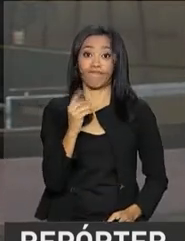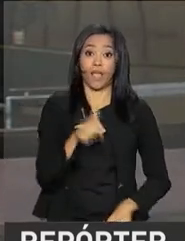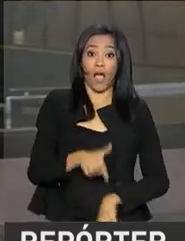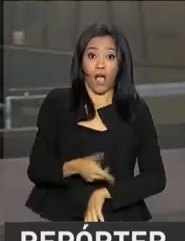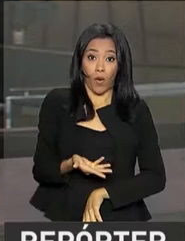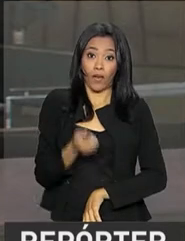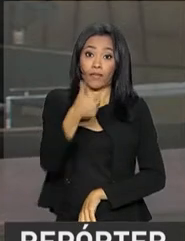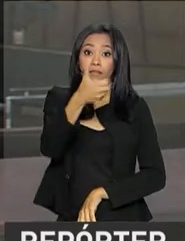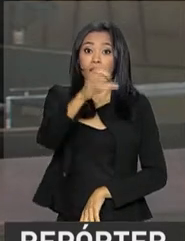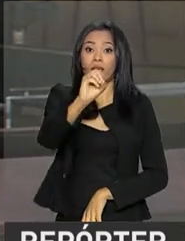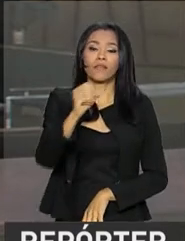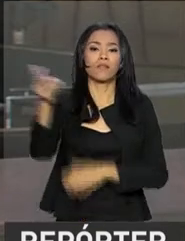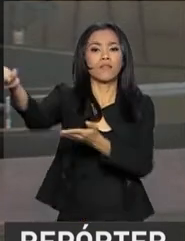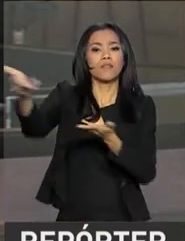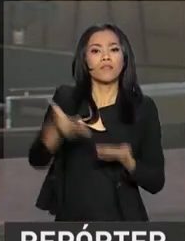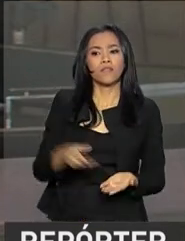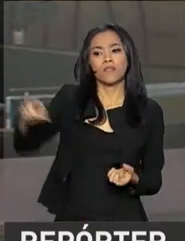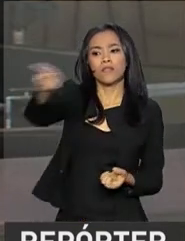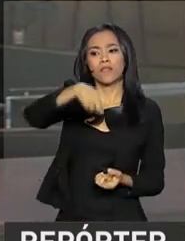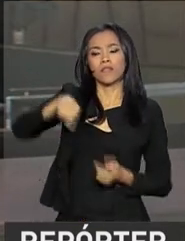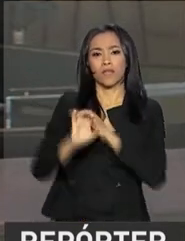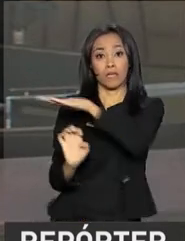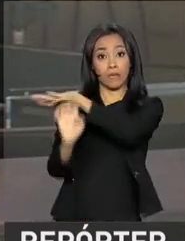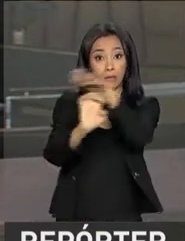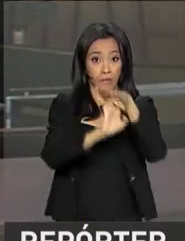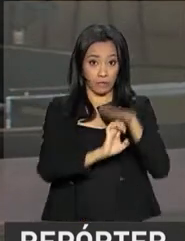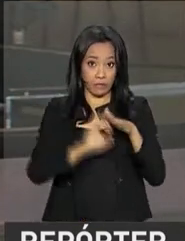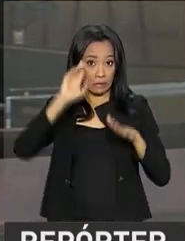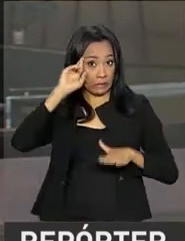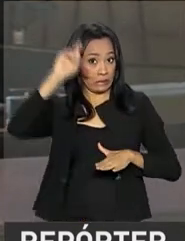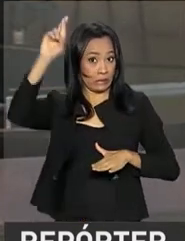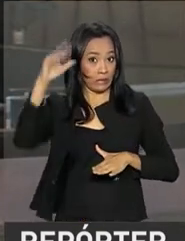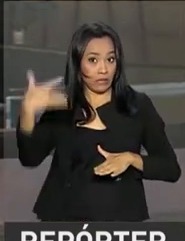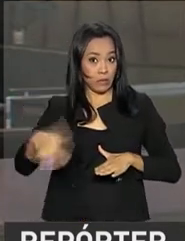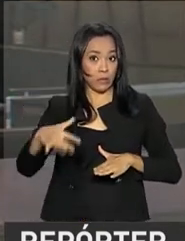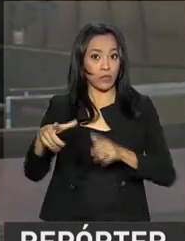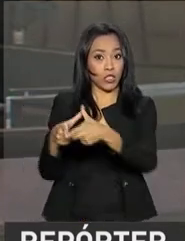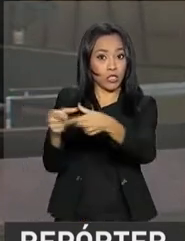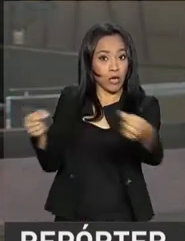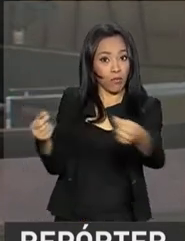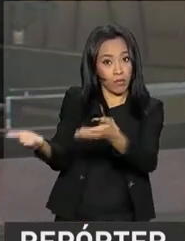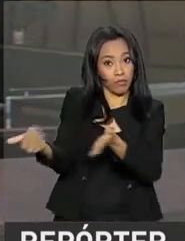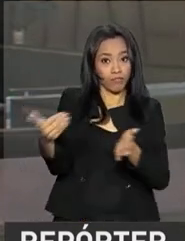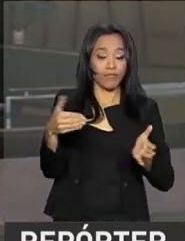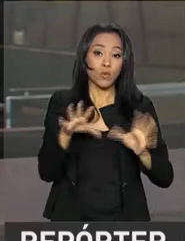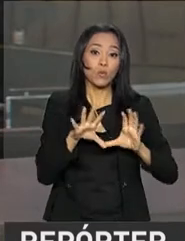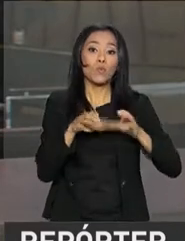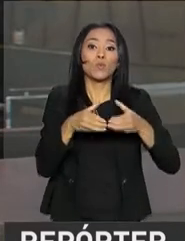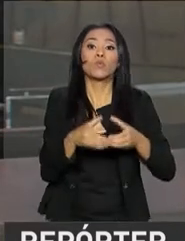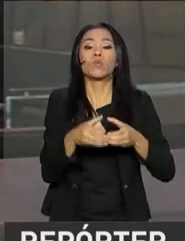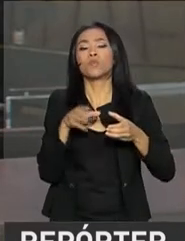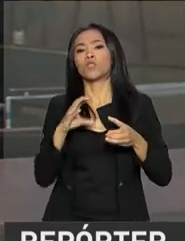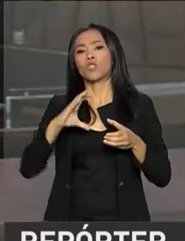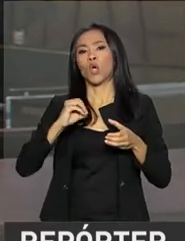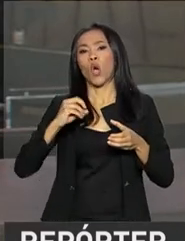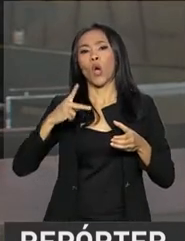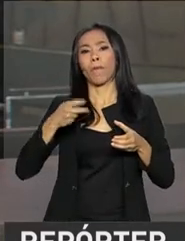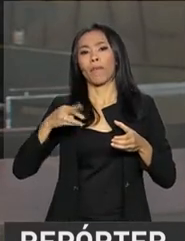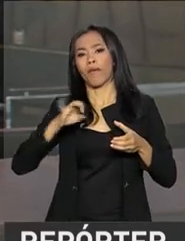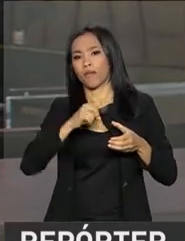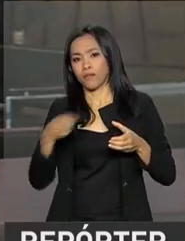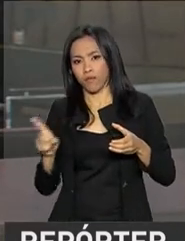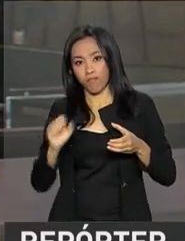horas ele recebe empresários japoneses do grupo de notáveis do comitê de cooperação japão